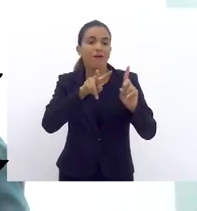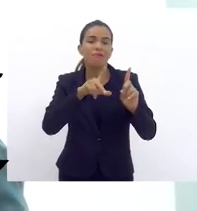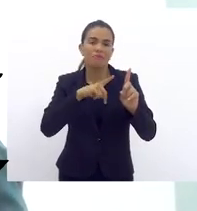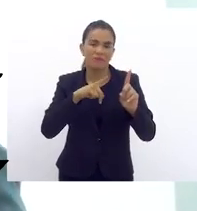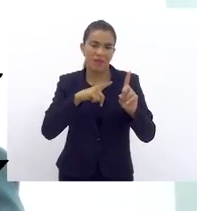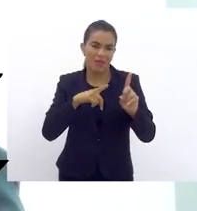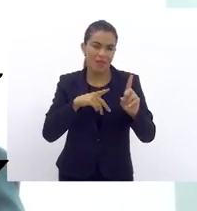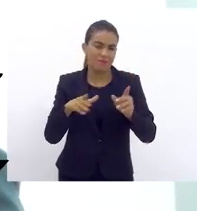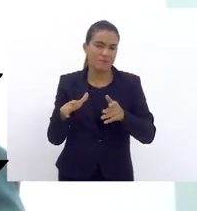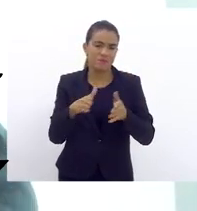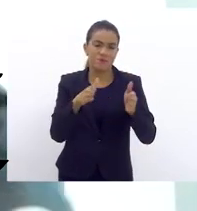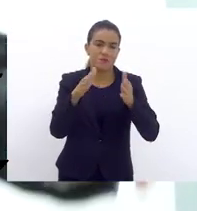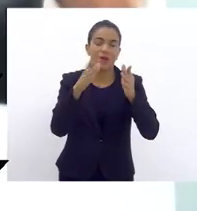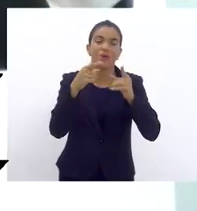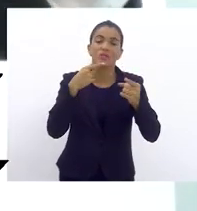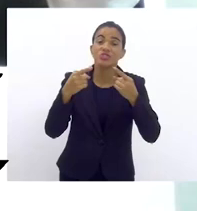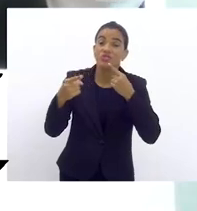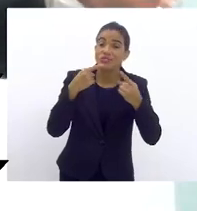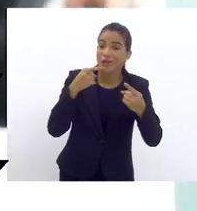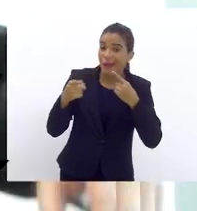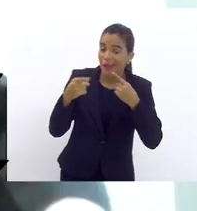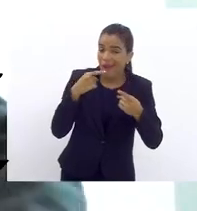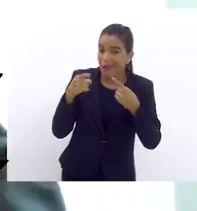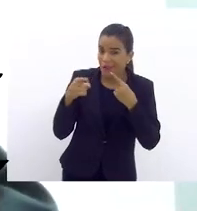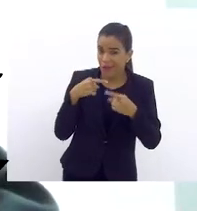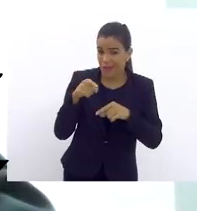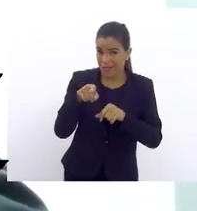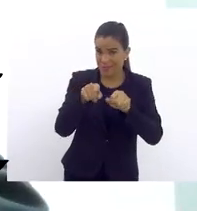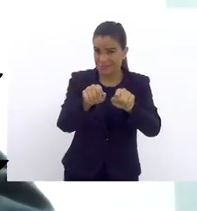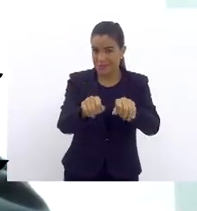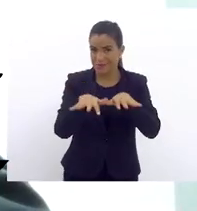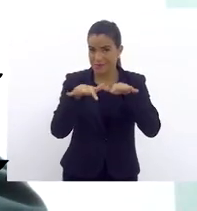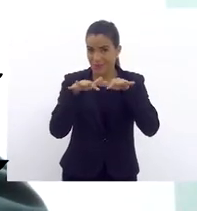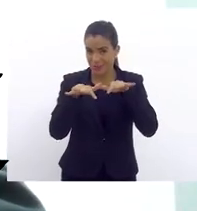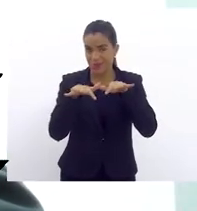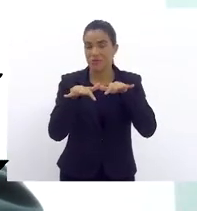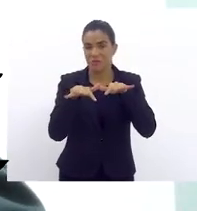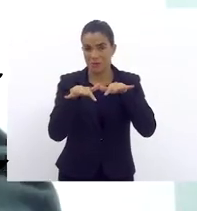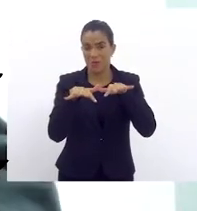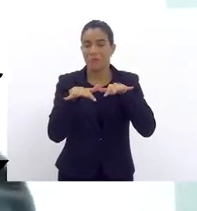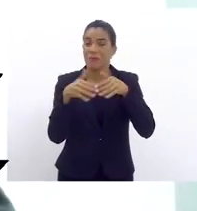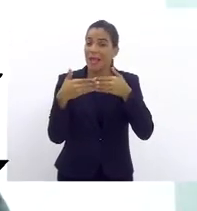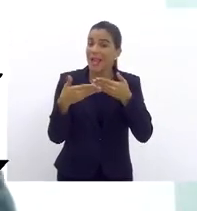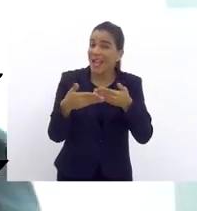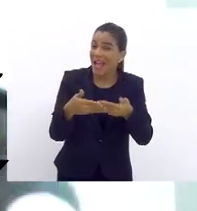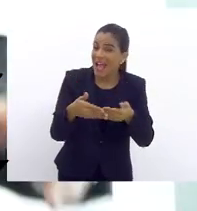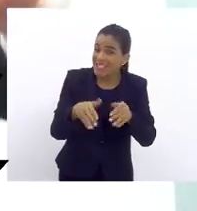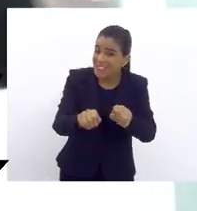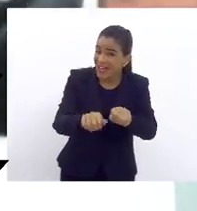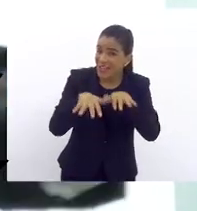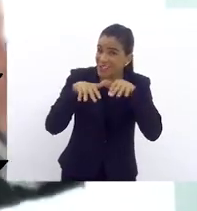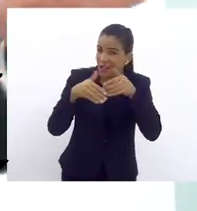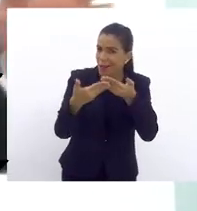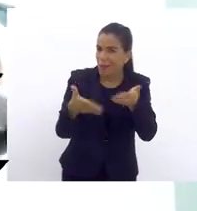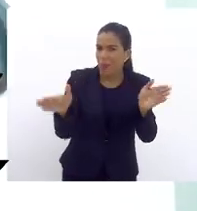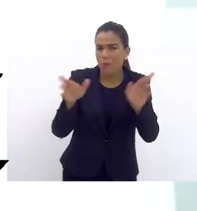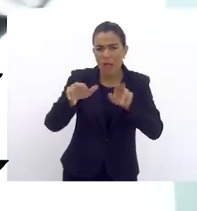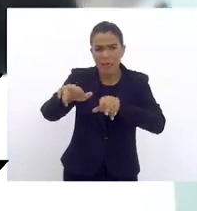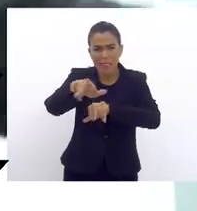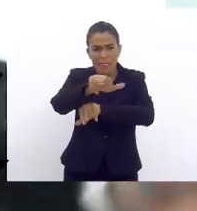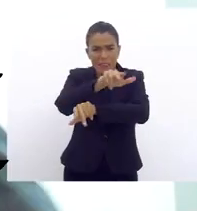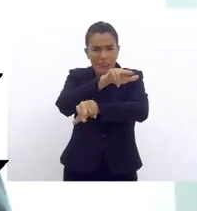dentro do diálogo e eu acho que esse auditório aqui presente hoje está audiência pública com pessoas tão diferente